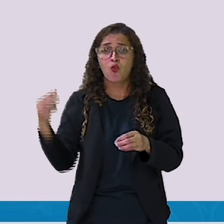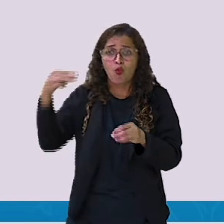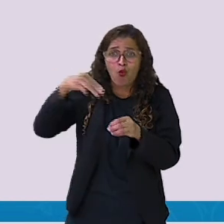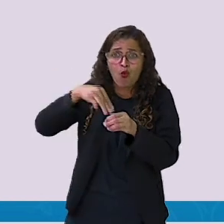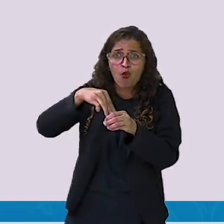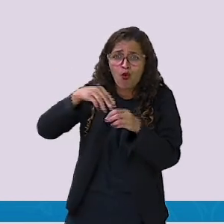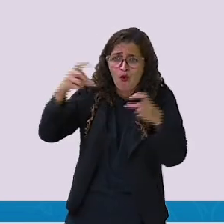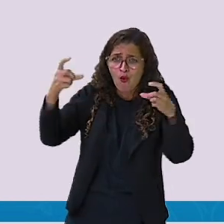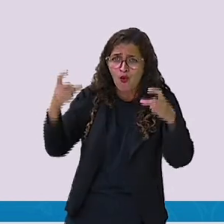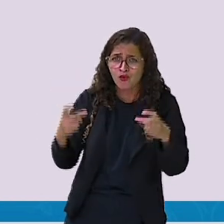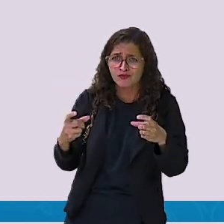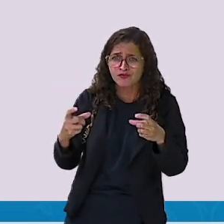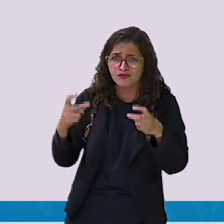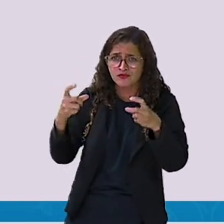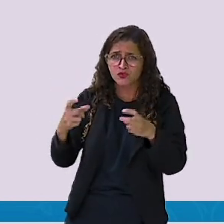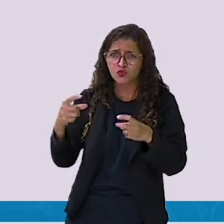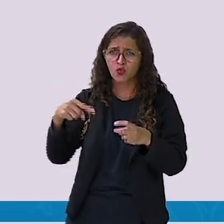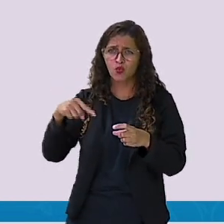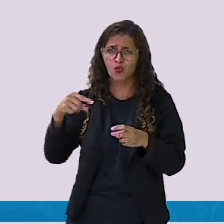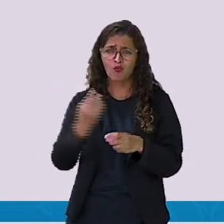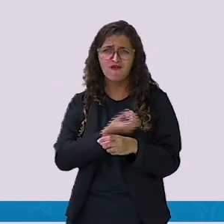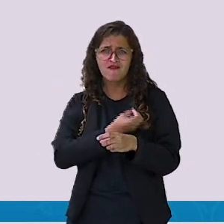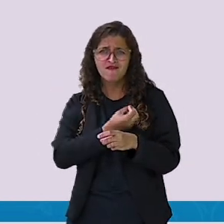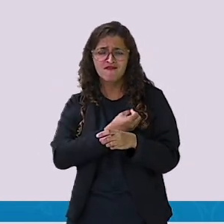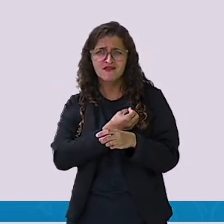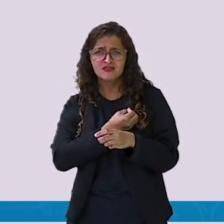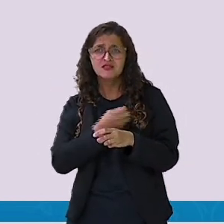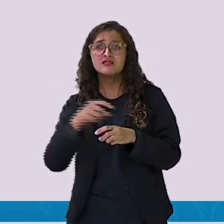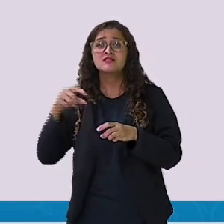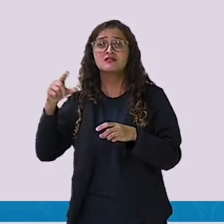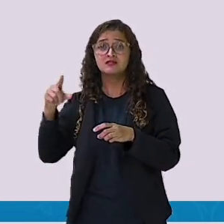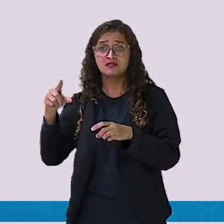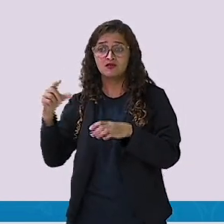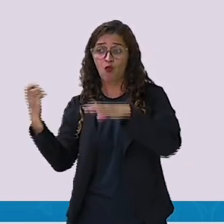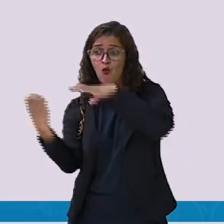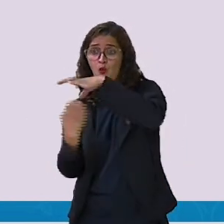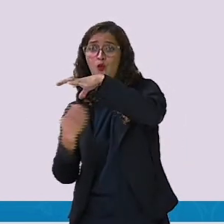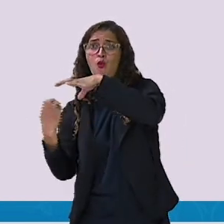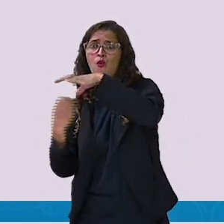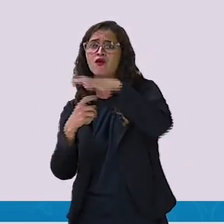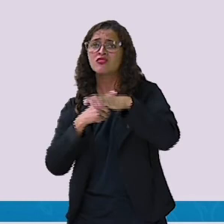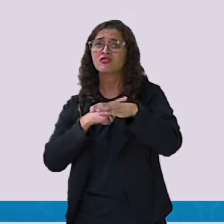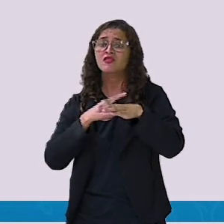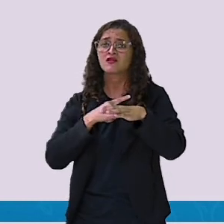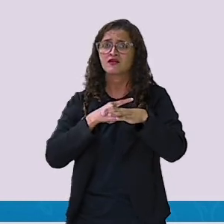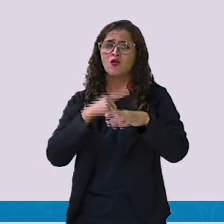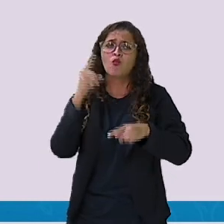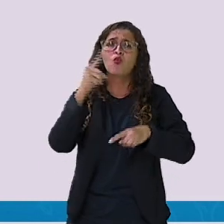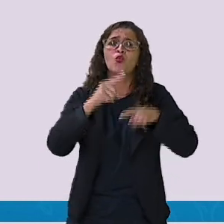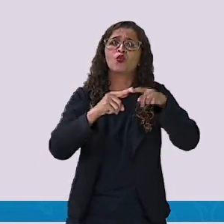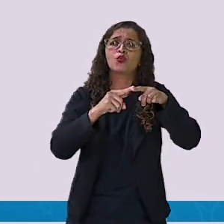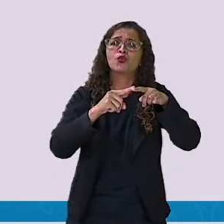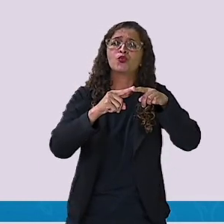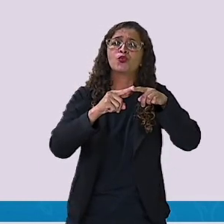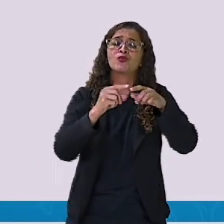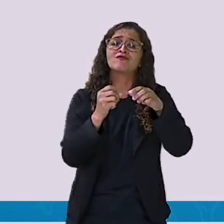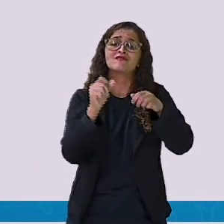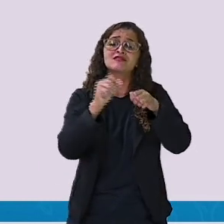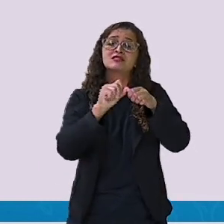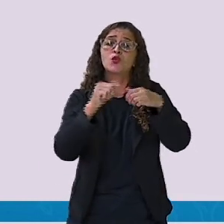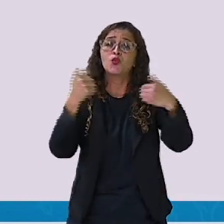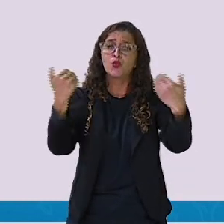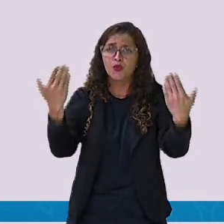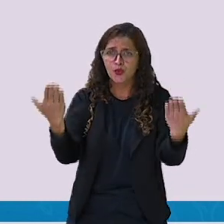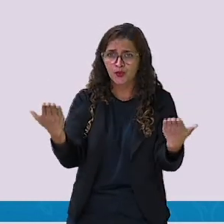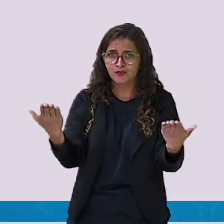mora existem indústrias. Informe-se sobre quais são os produtos que elas fabricam. Anote alguns exemplos. Aqui